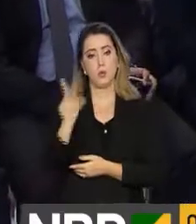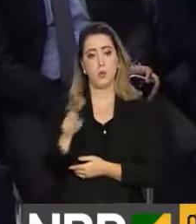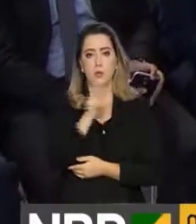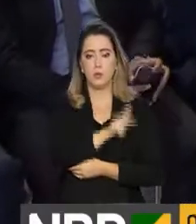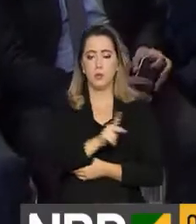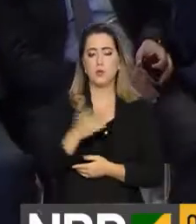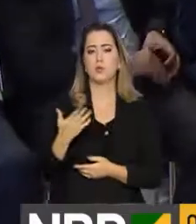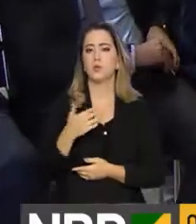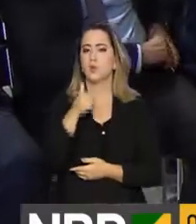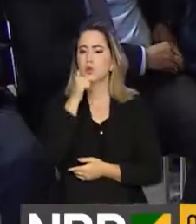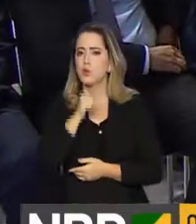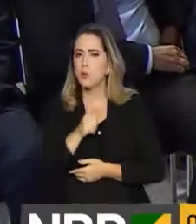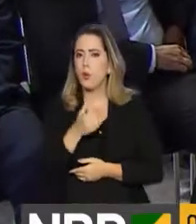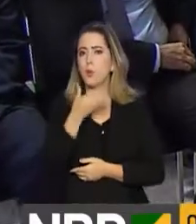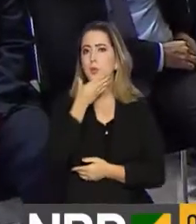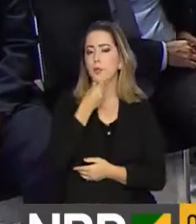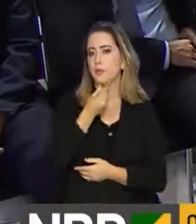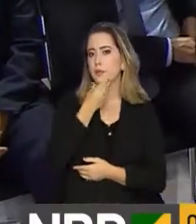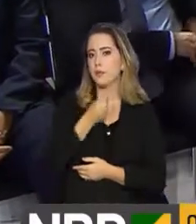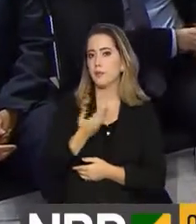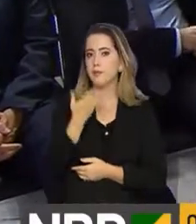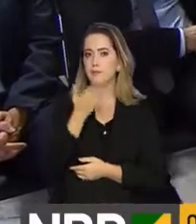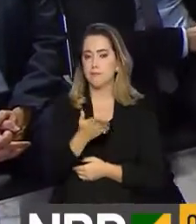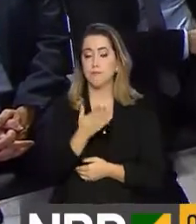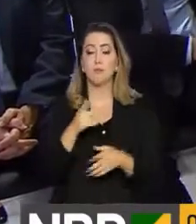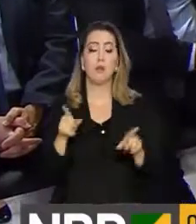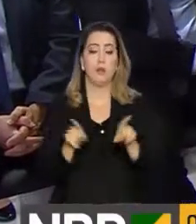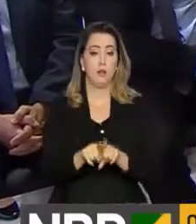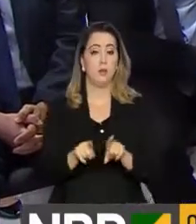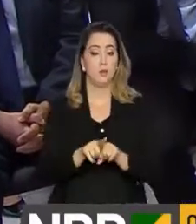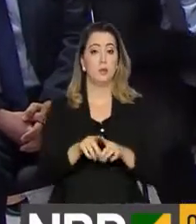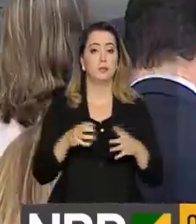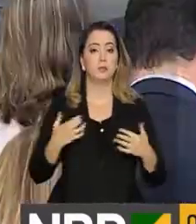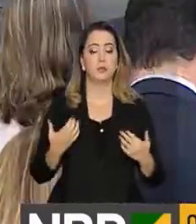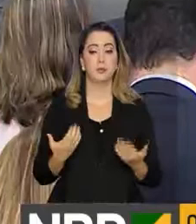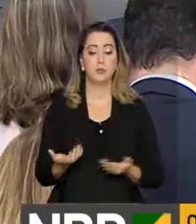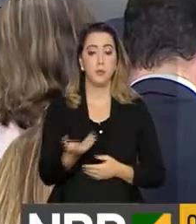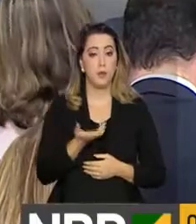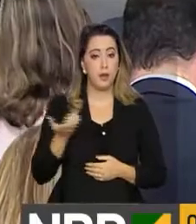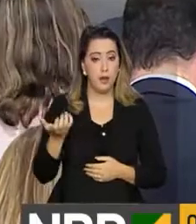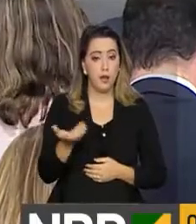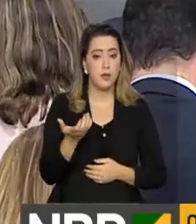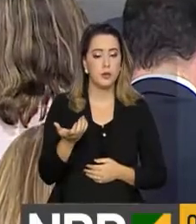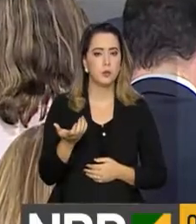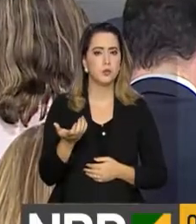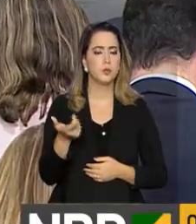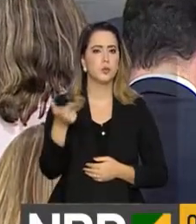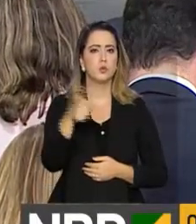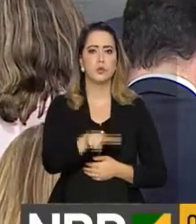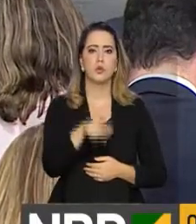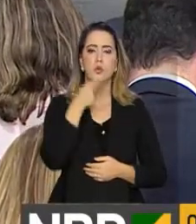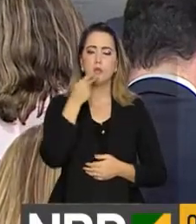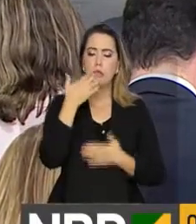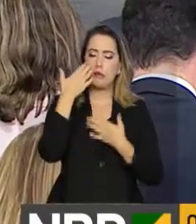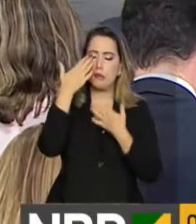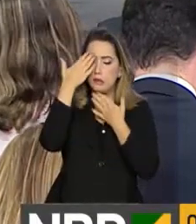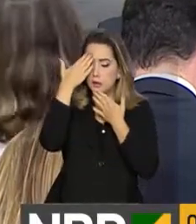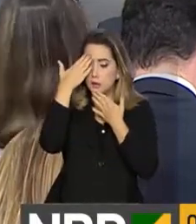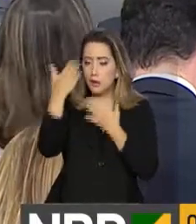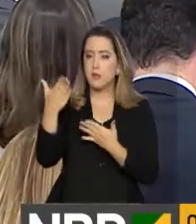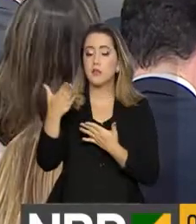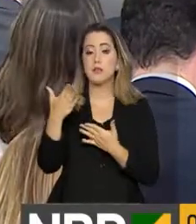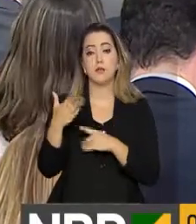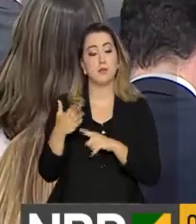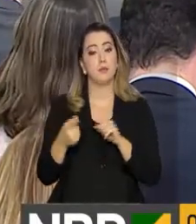professoras e eu quero novamente registrar um agradecimento